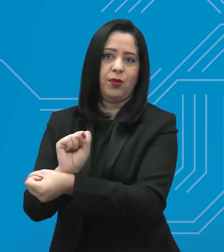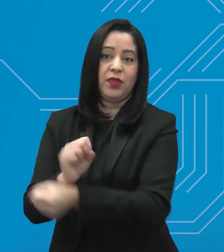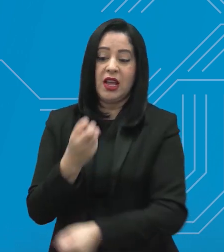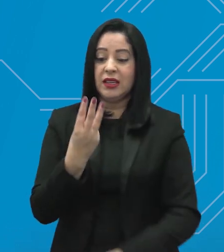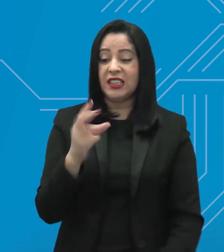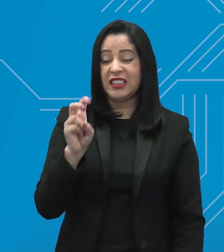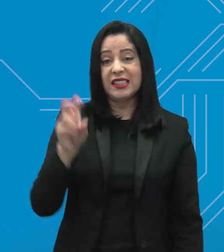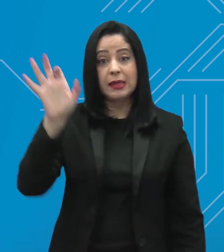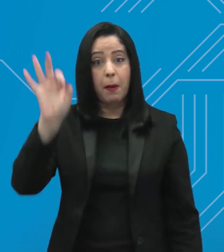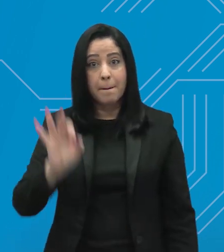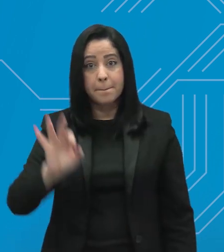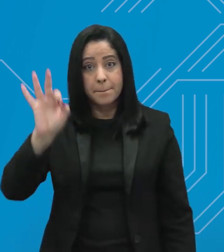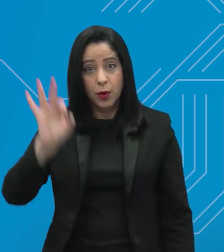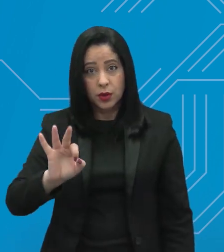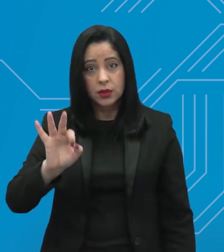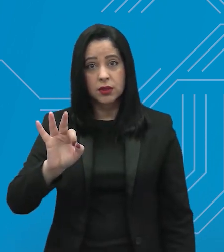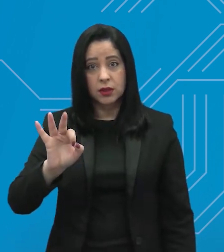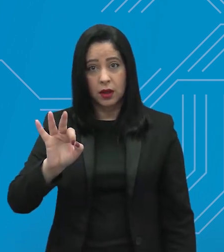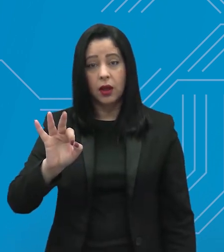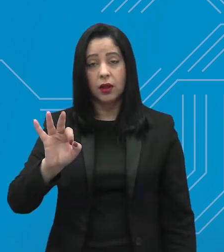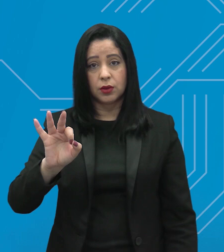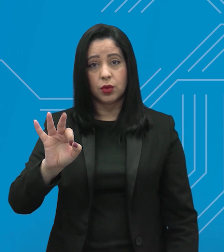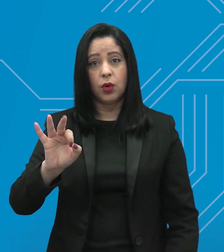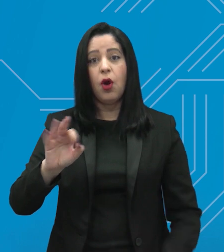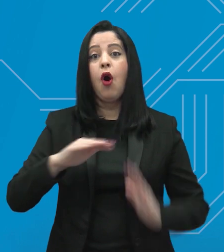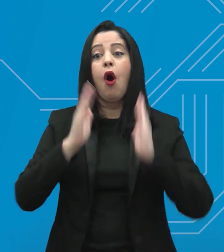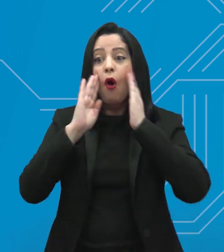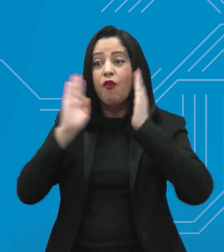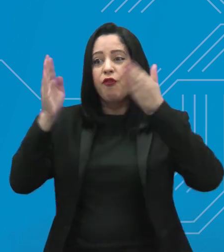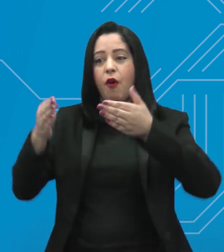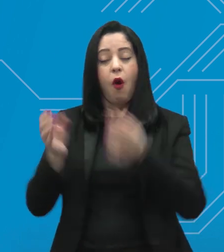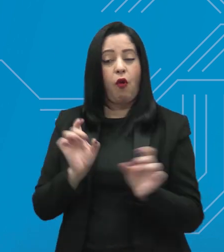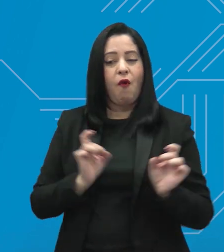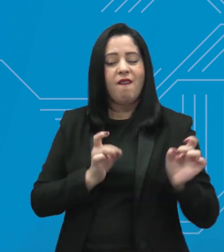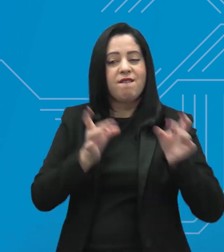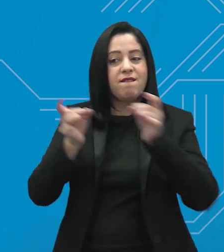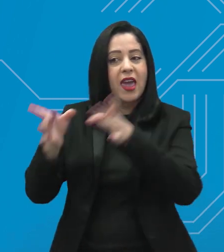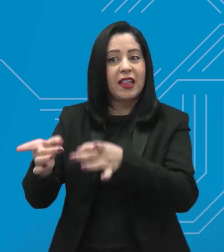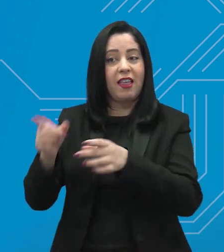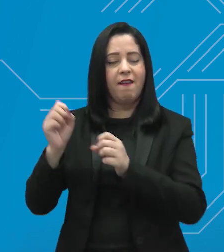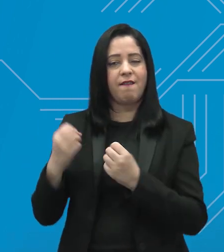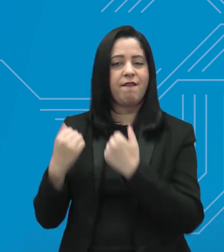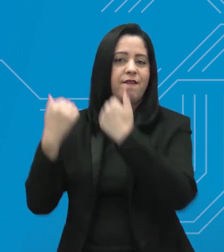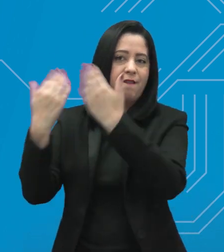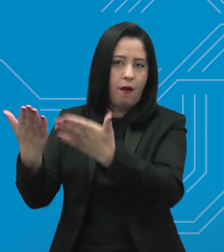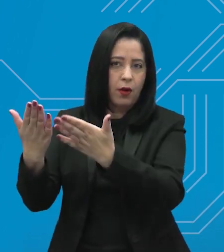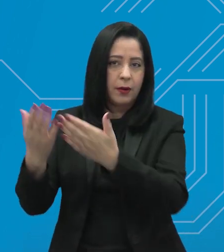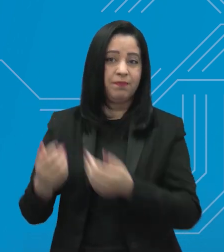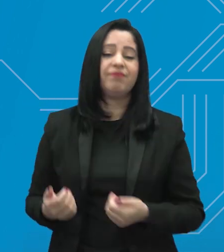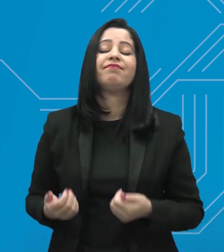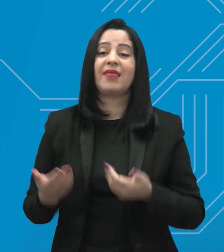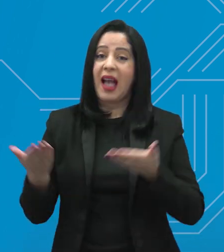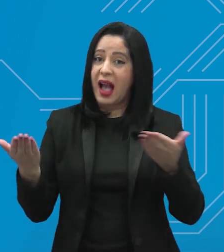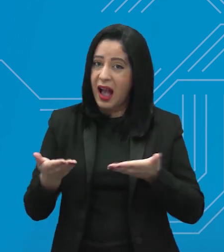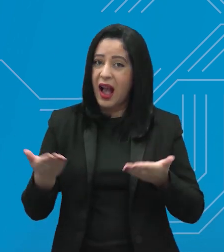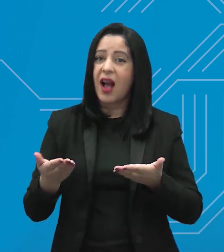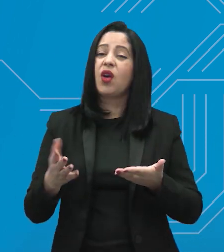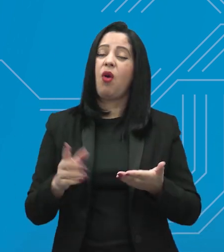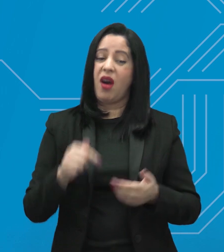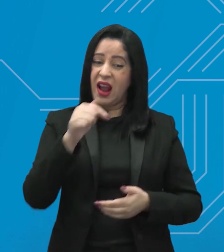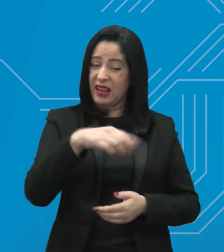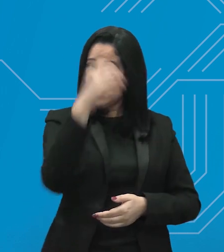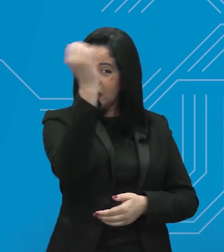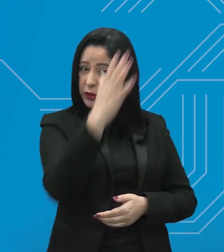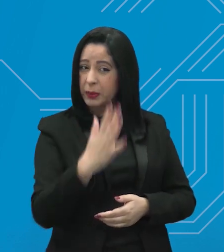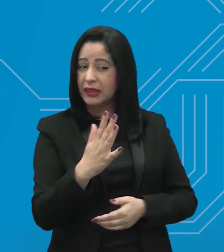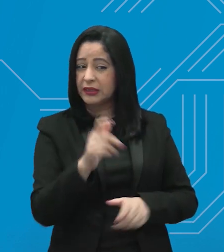de 35% de toda a produção brasileira é destinada ao mercado externo. E a queda nas vendas para o exterior